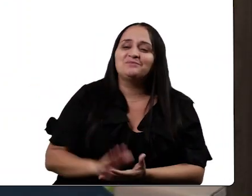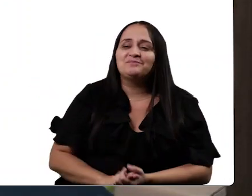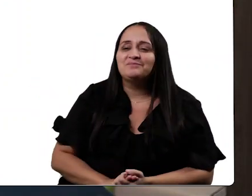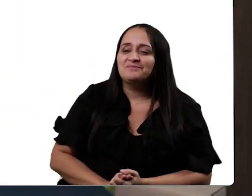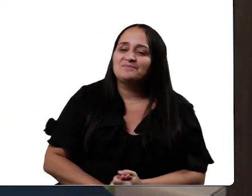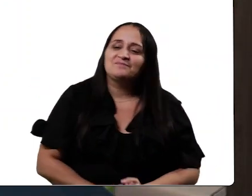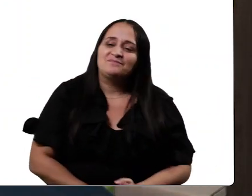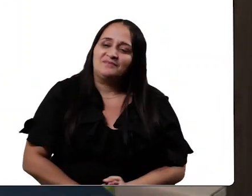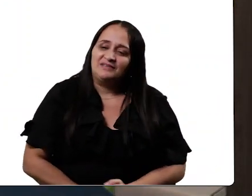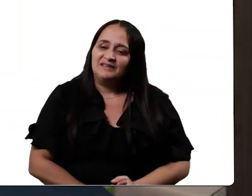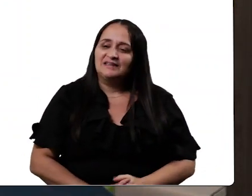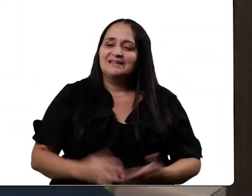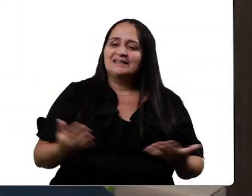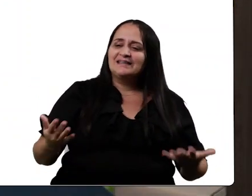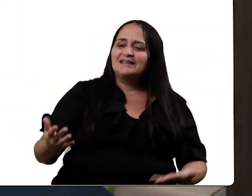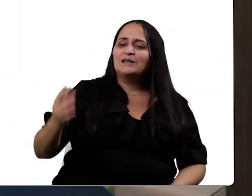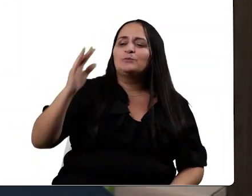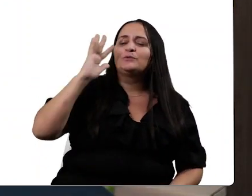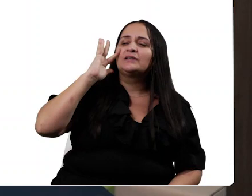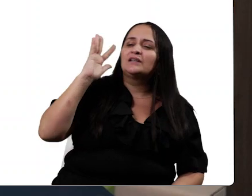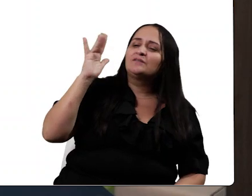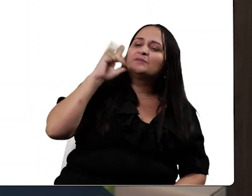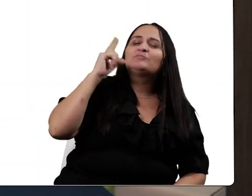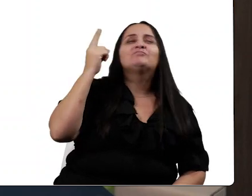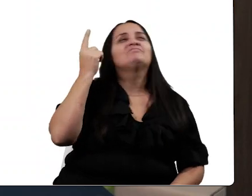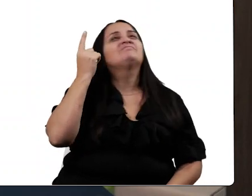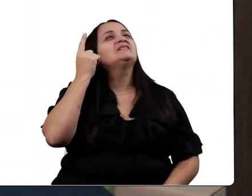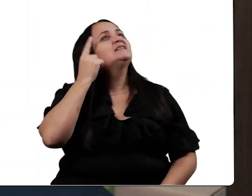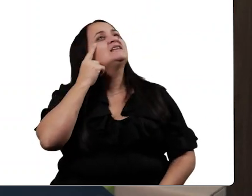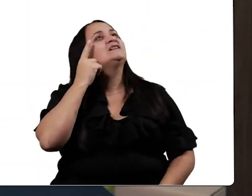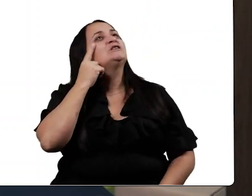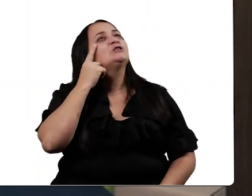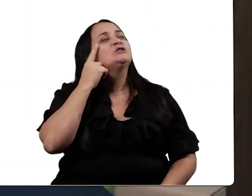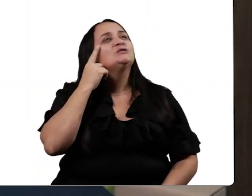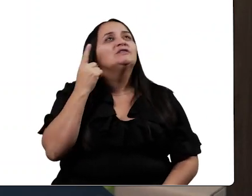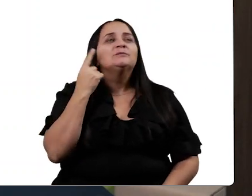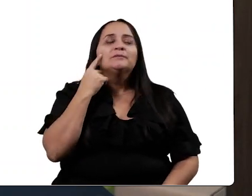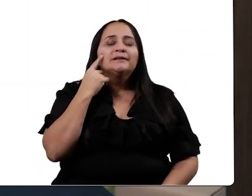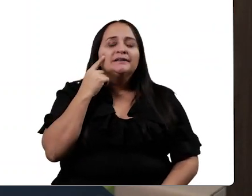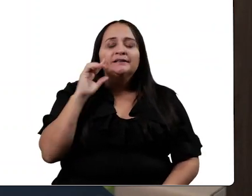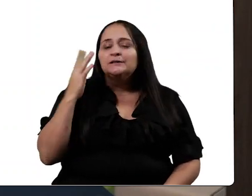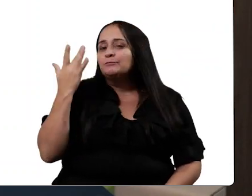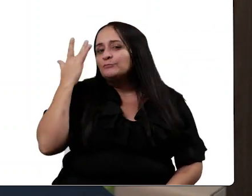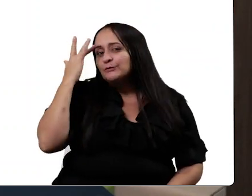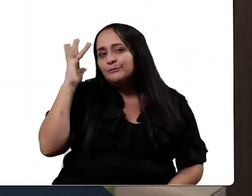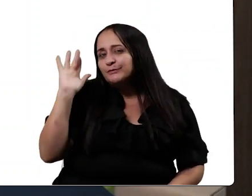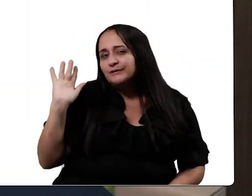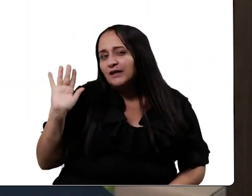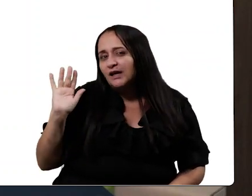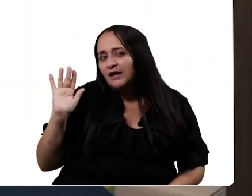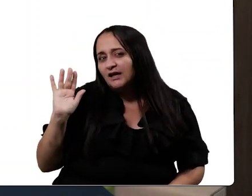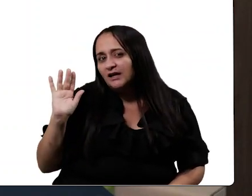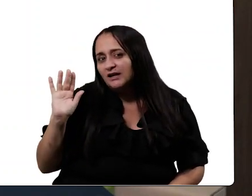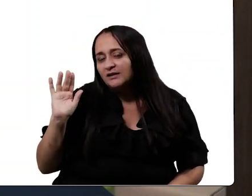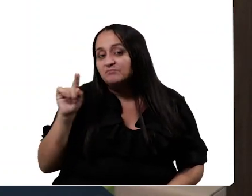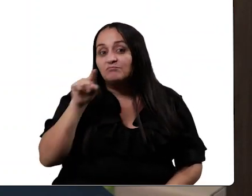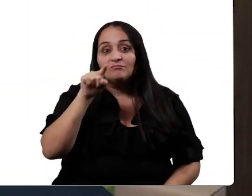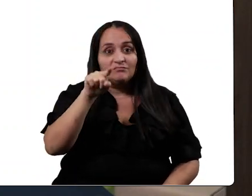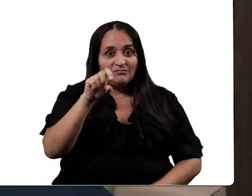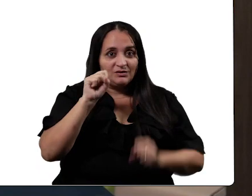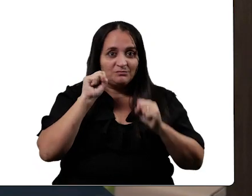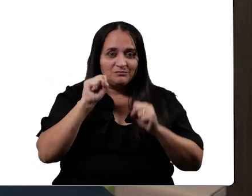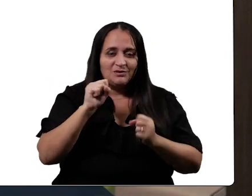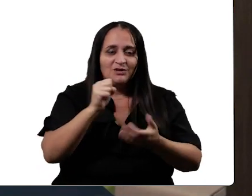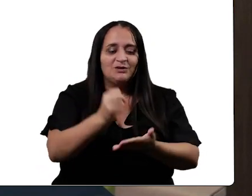tava muito assim, pensativa, mas sei lá. Que tal você me